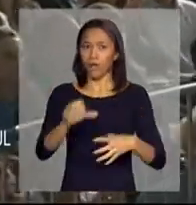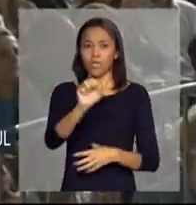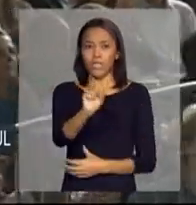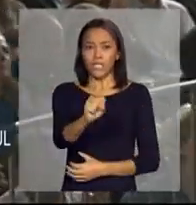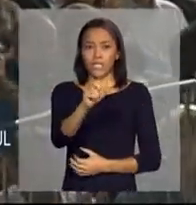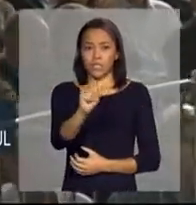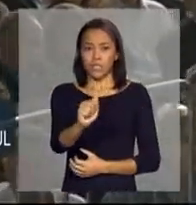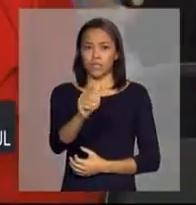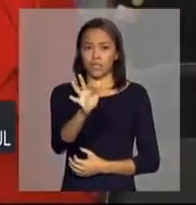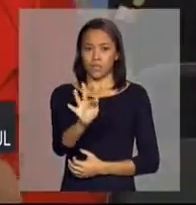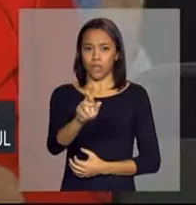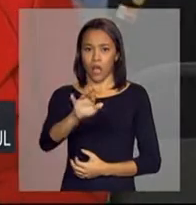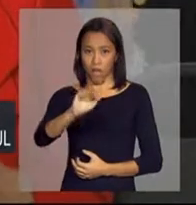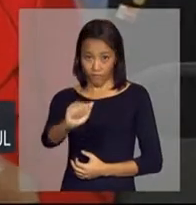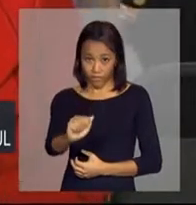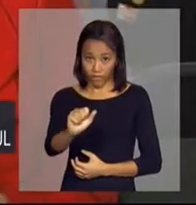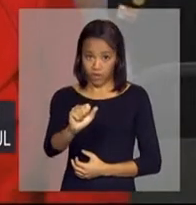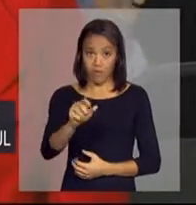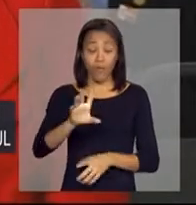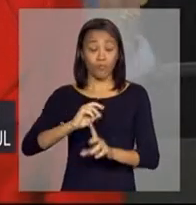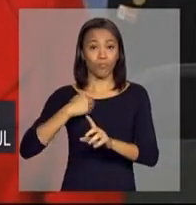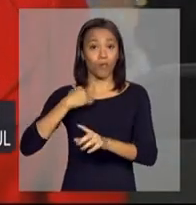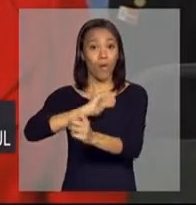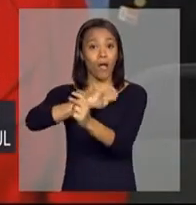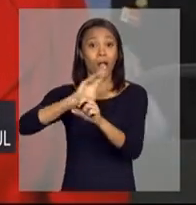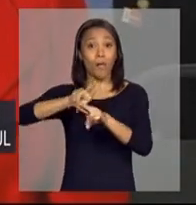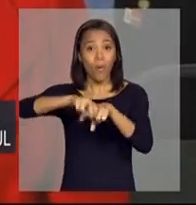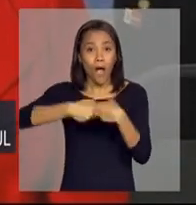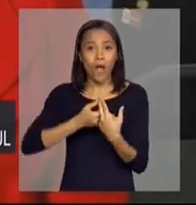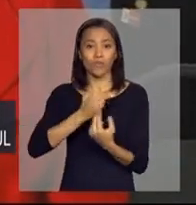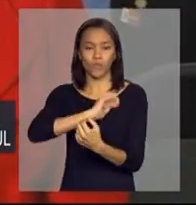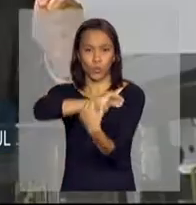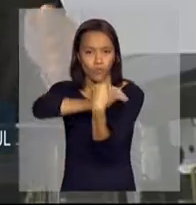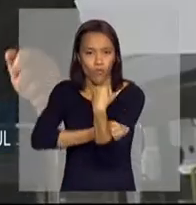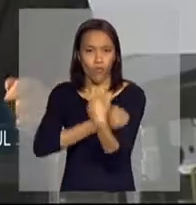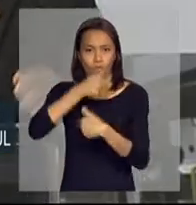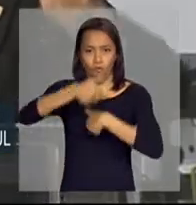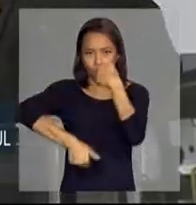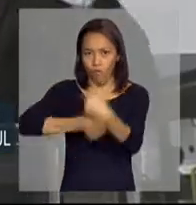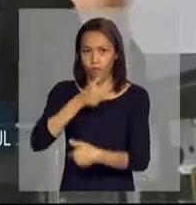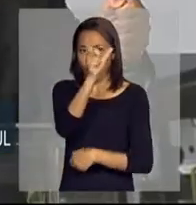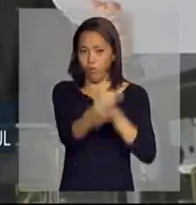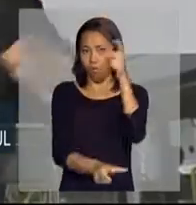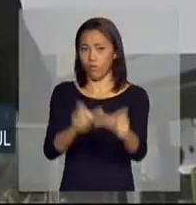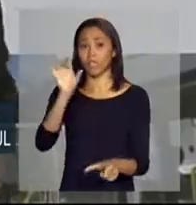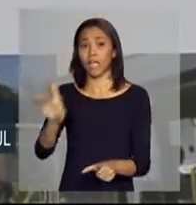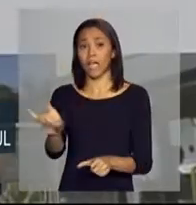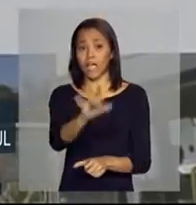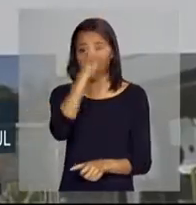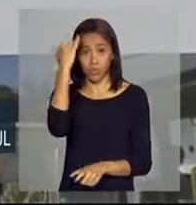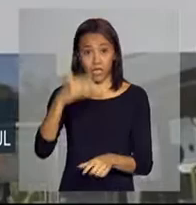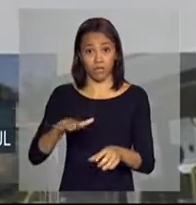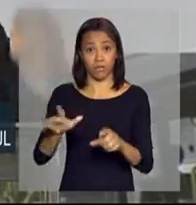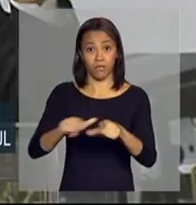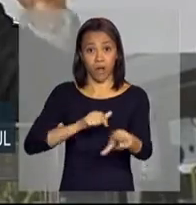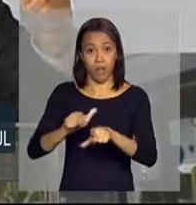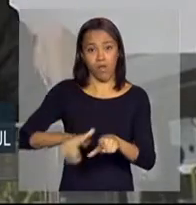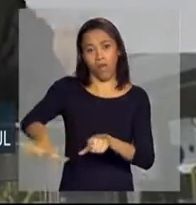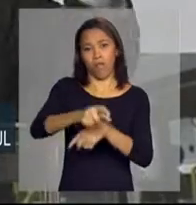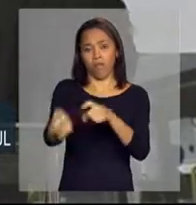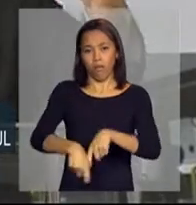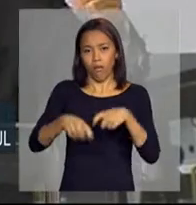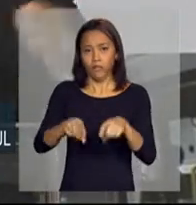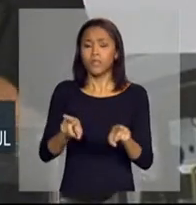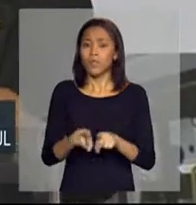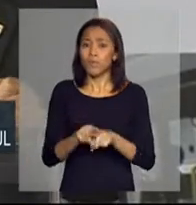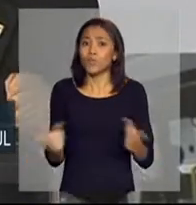né? Em função do esforço dos nossos produtores, mas também por esse estímulo que o governo federal dá através